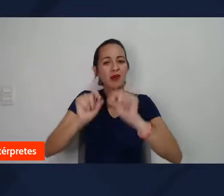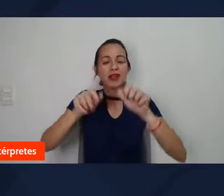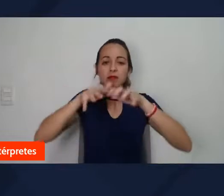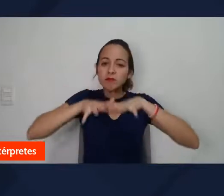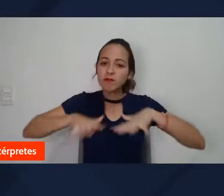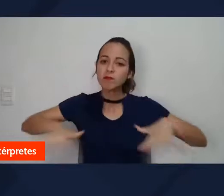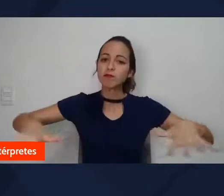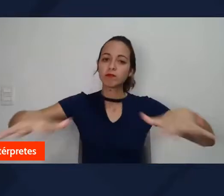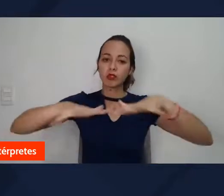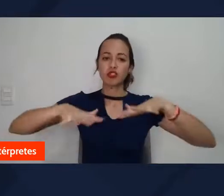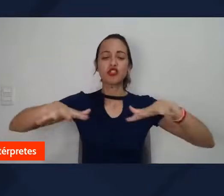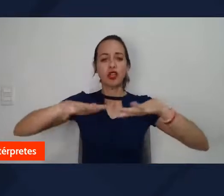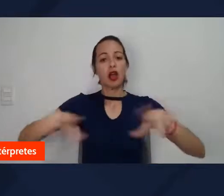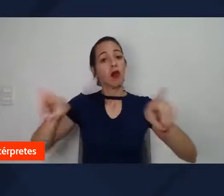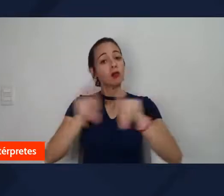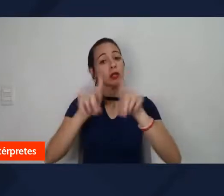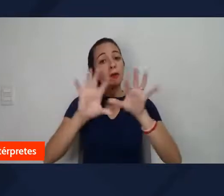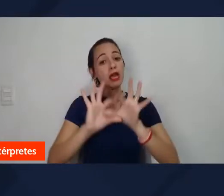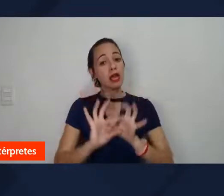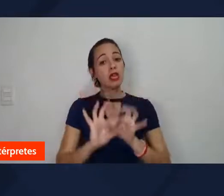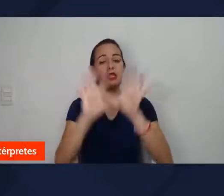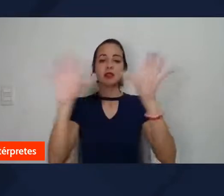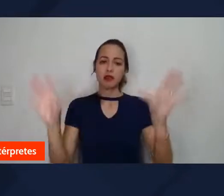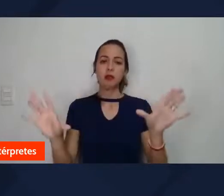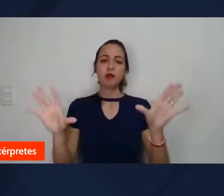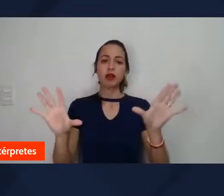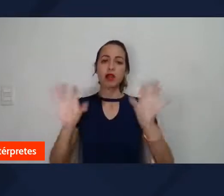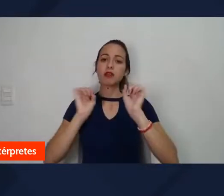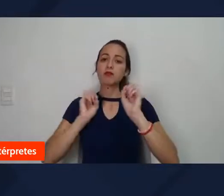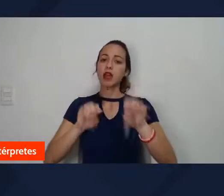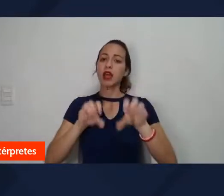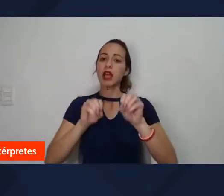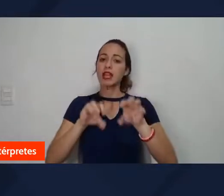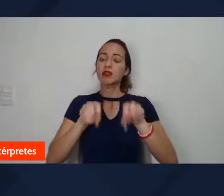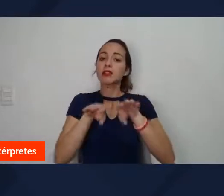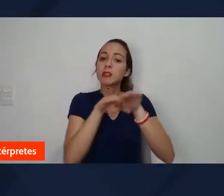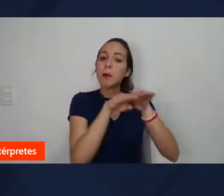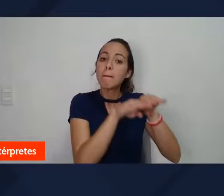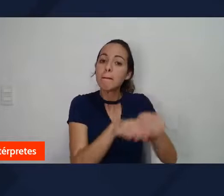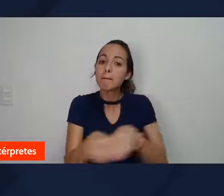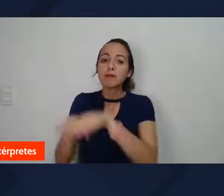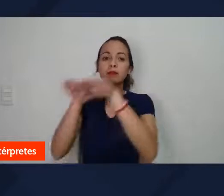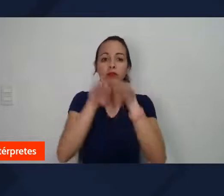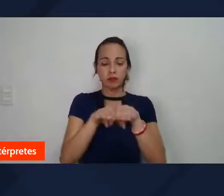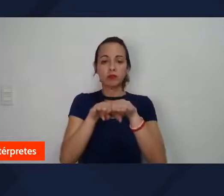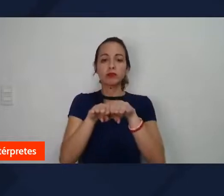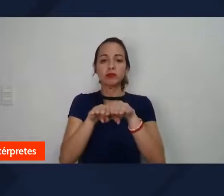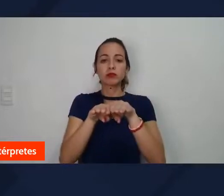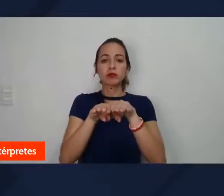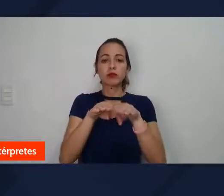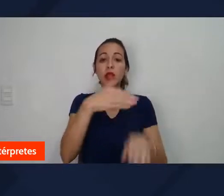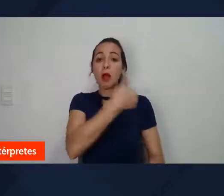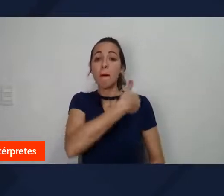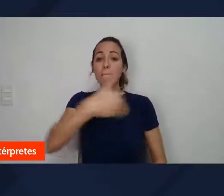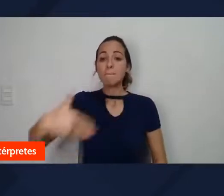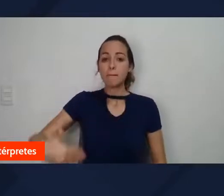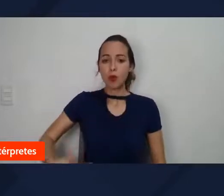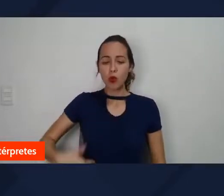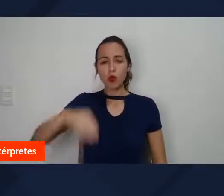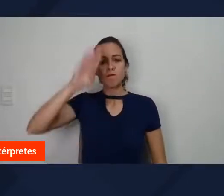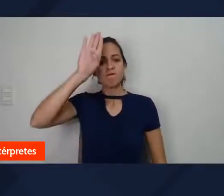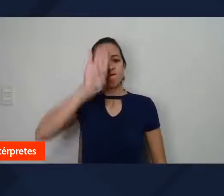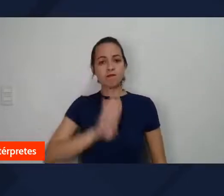inclusivas, democráticas, de uma educação para todos, laica, pública, gratuita